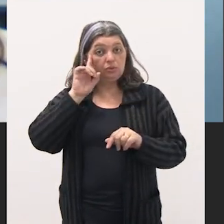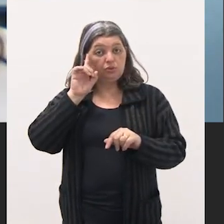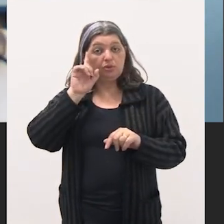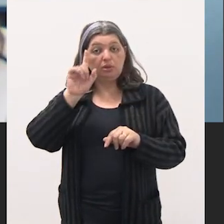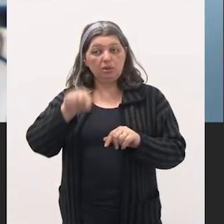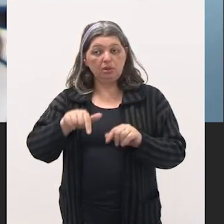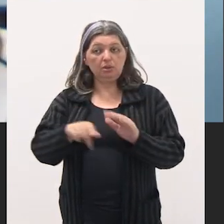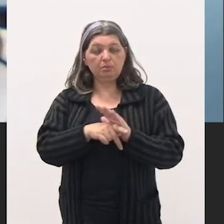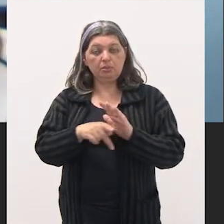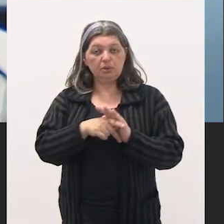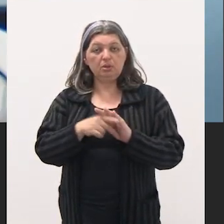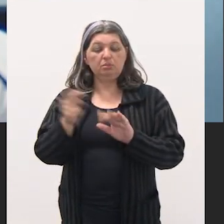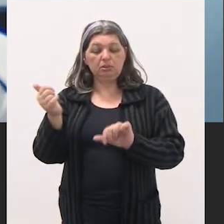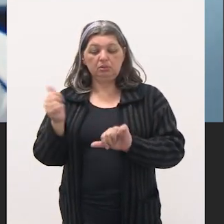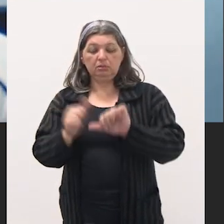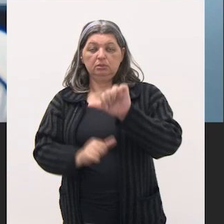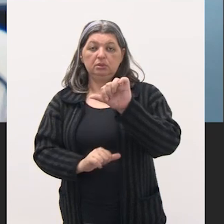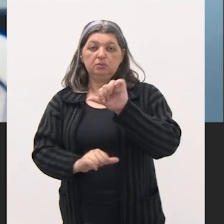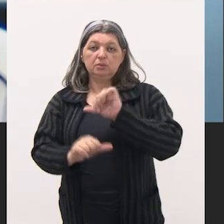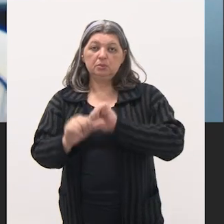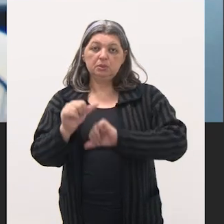de construção,